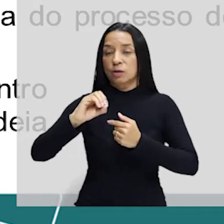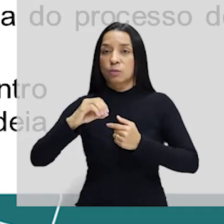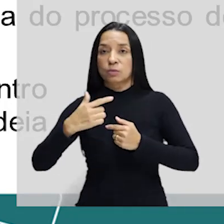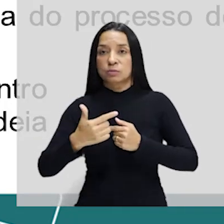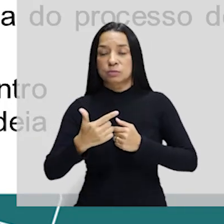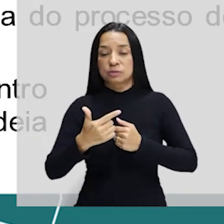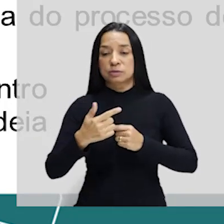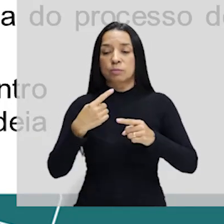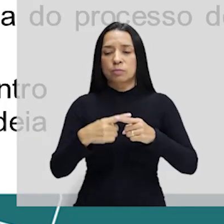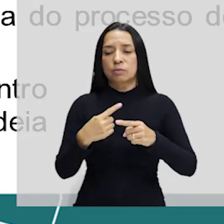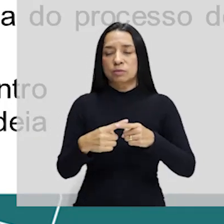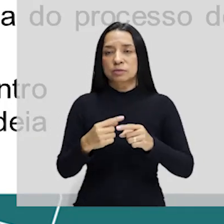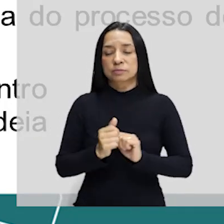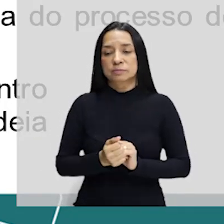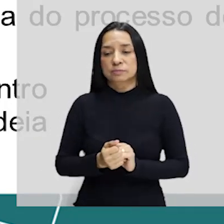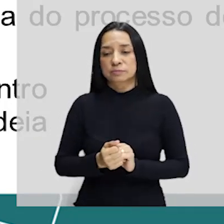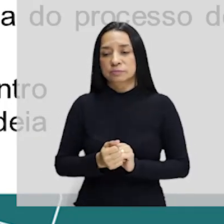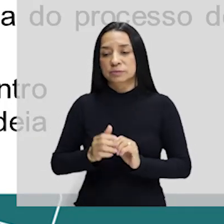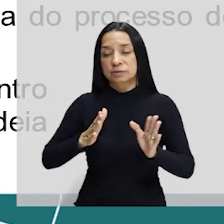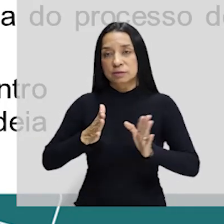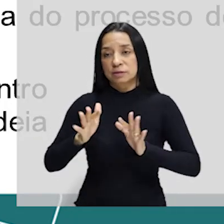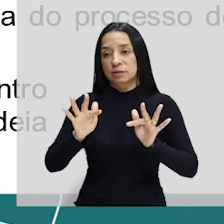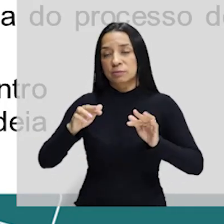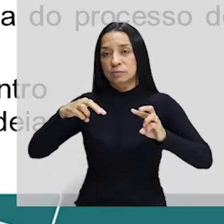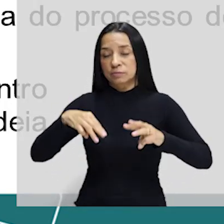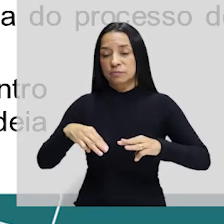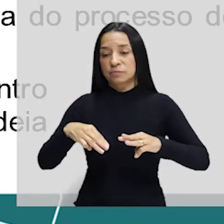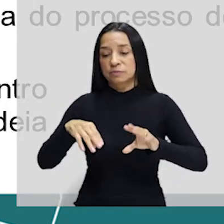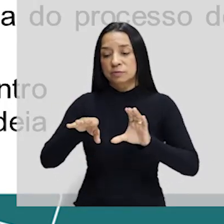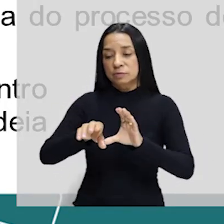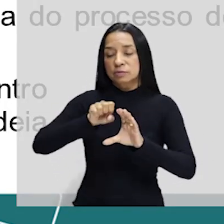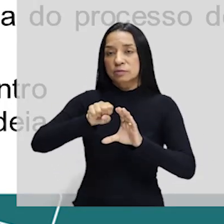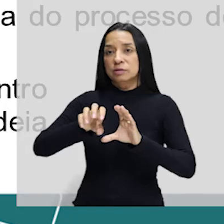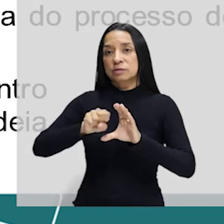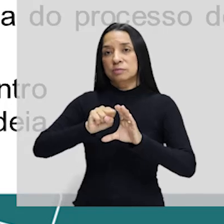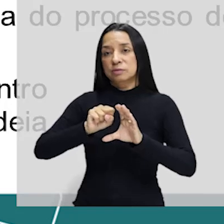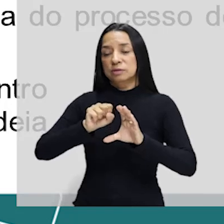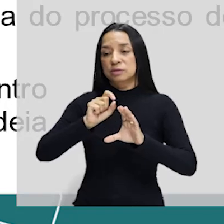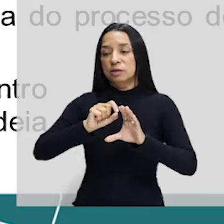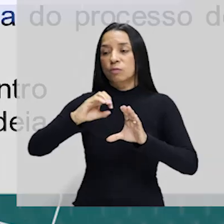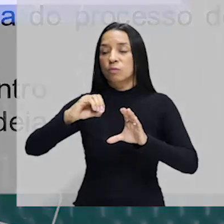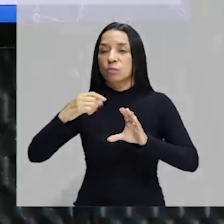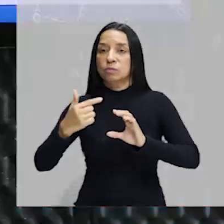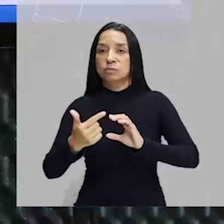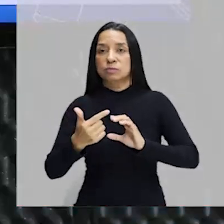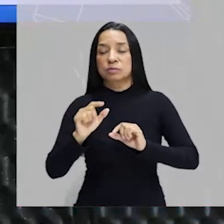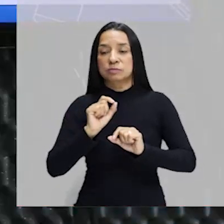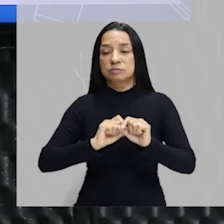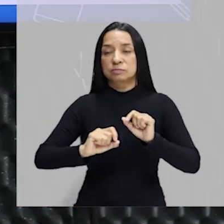utilizar oxigênio porque na etapa final da respiração, o oxigênio ele vai ser